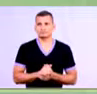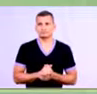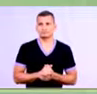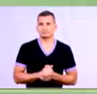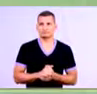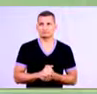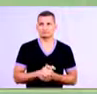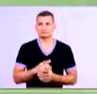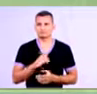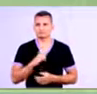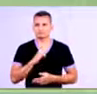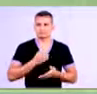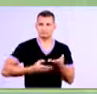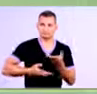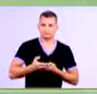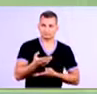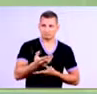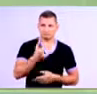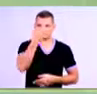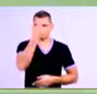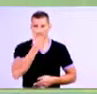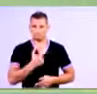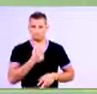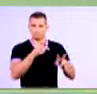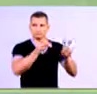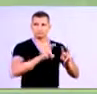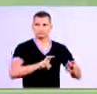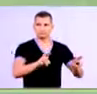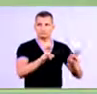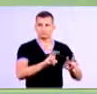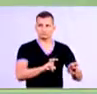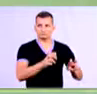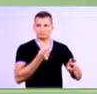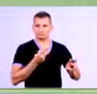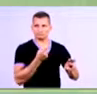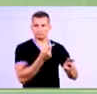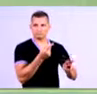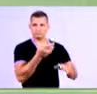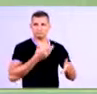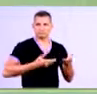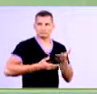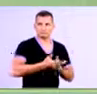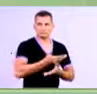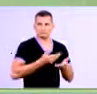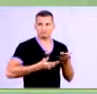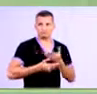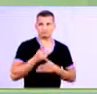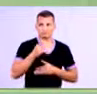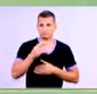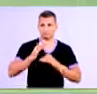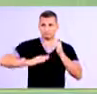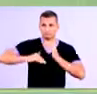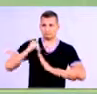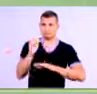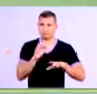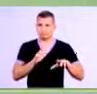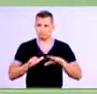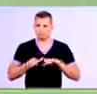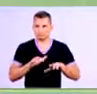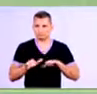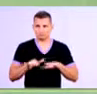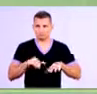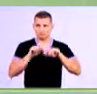envolve a interação entre homem e a máquina, é o fato de que o programador do